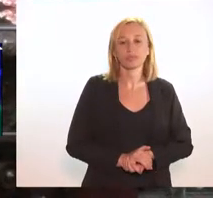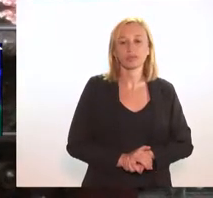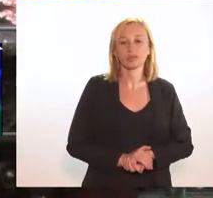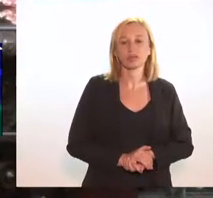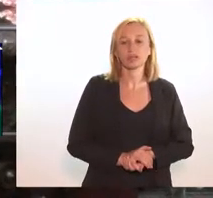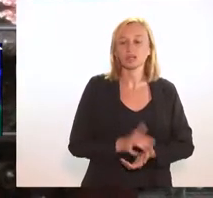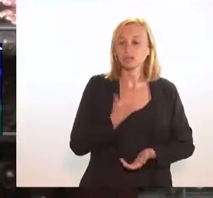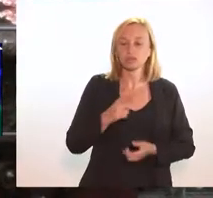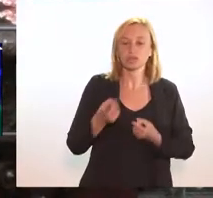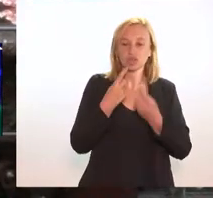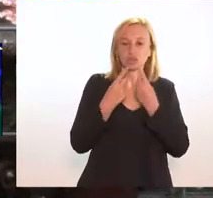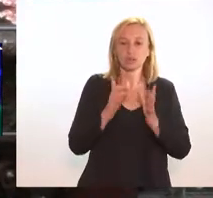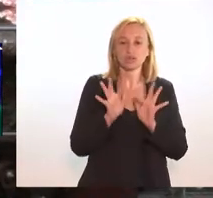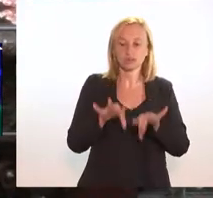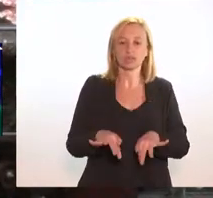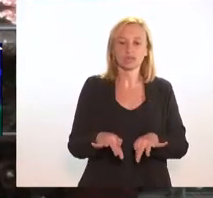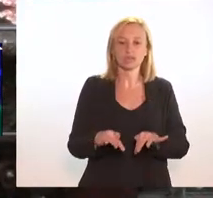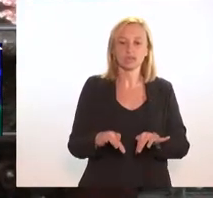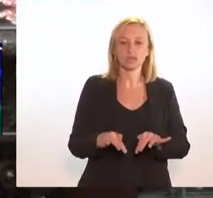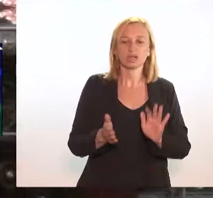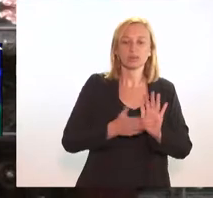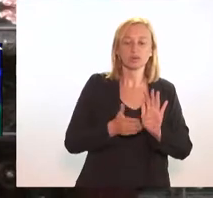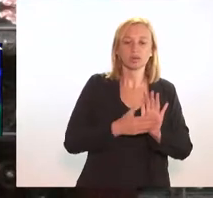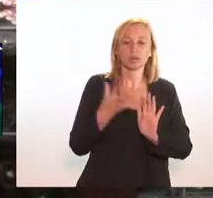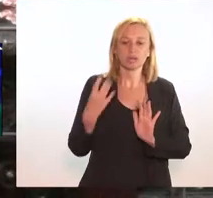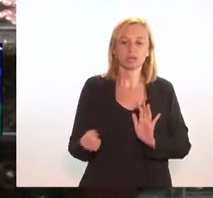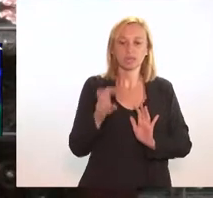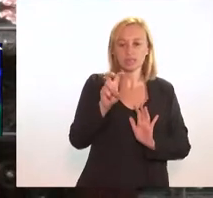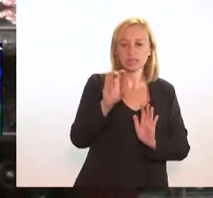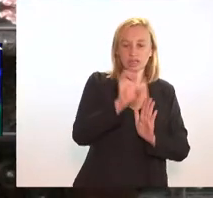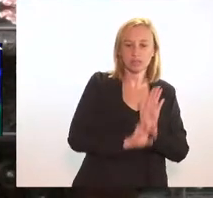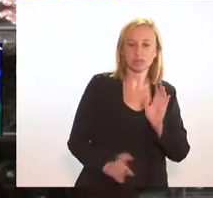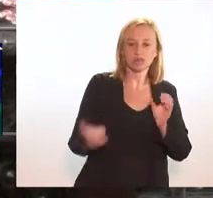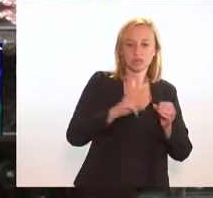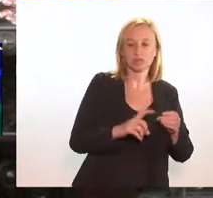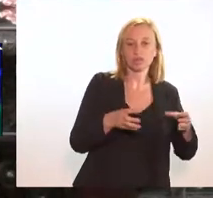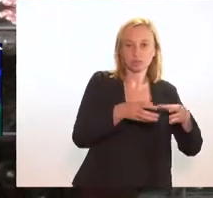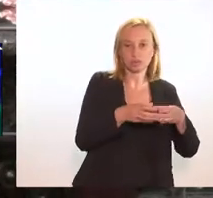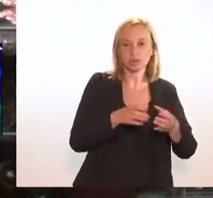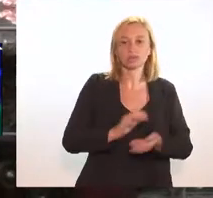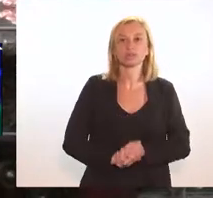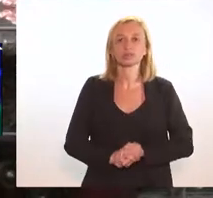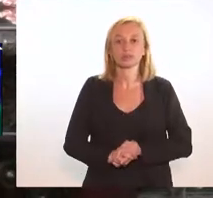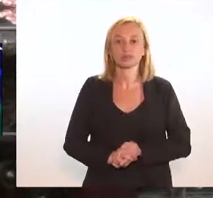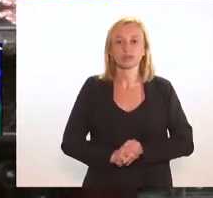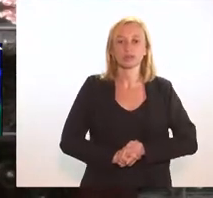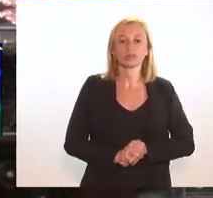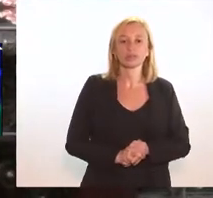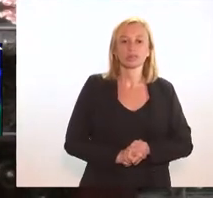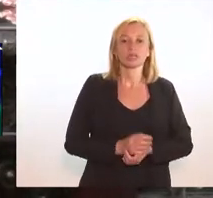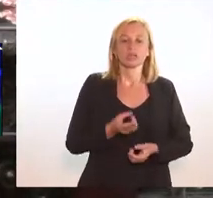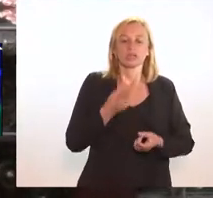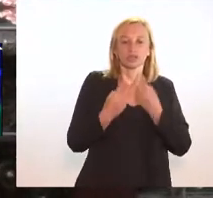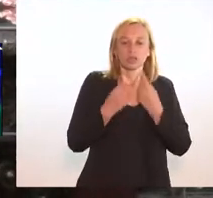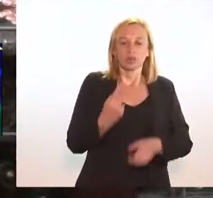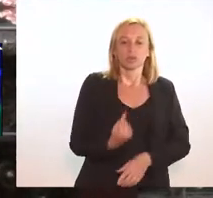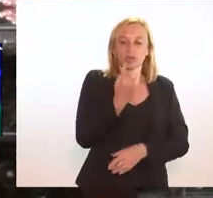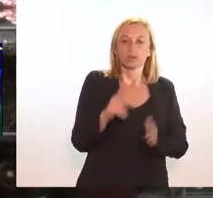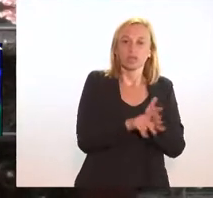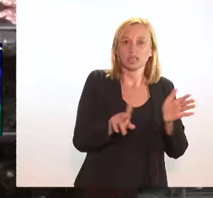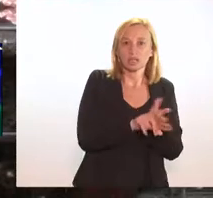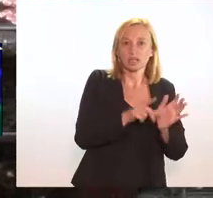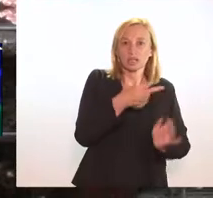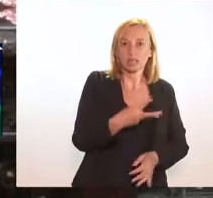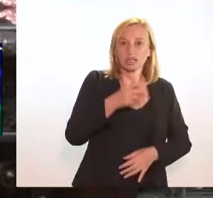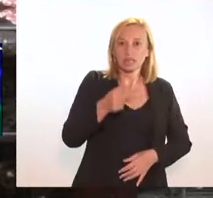Não havendo quem queira discutir, encerrada a discussão, a presente proposta recebeu 5 emendas e retorna às comissões. Em regime de urgência, em discussão, único projeto